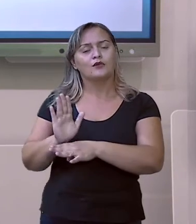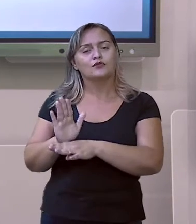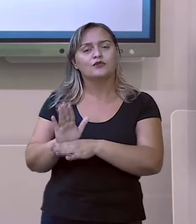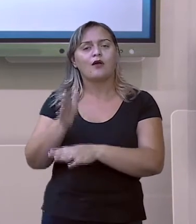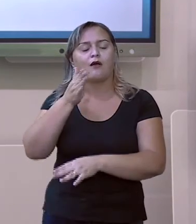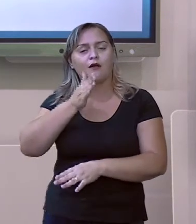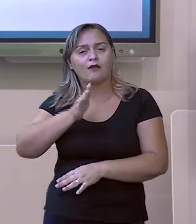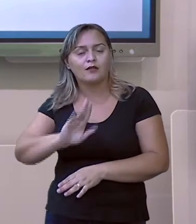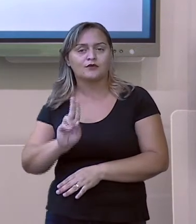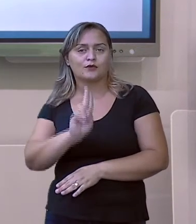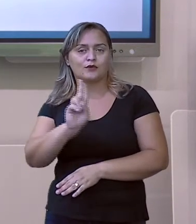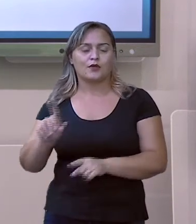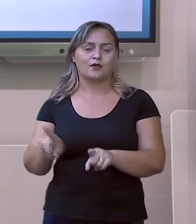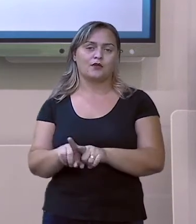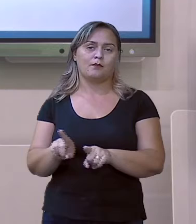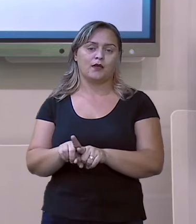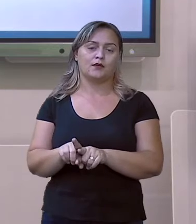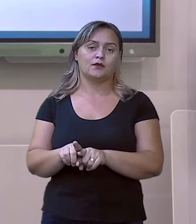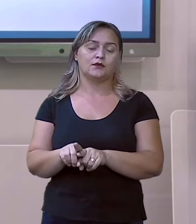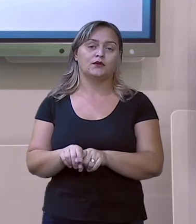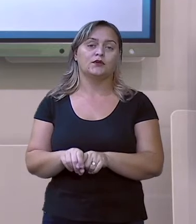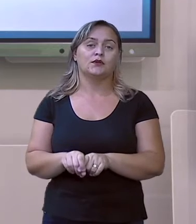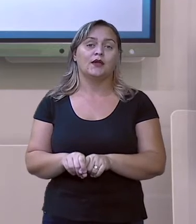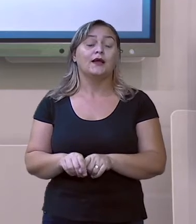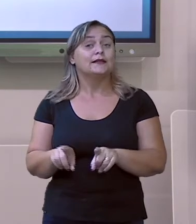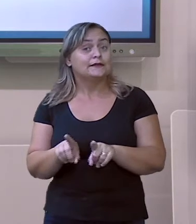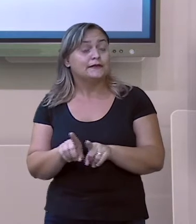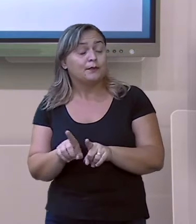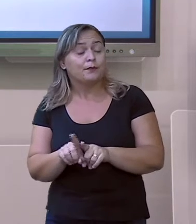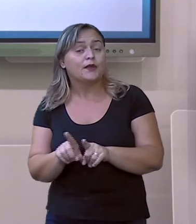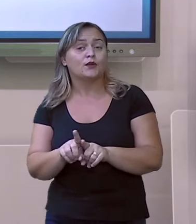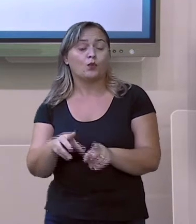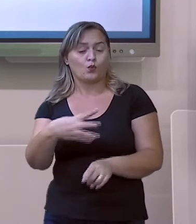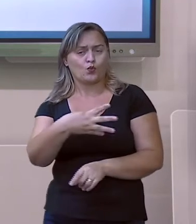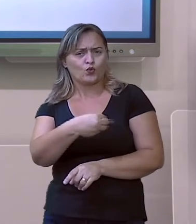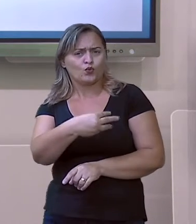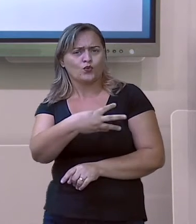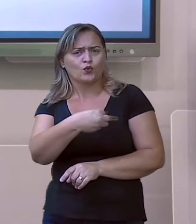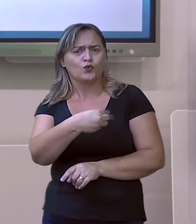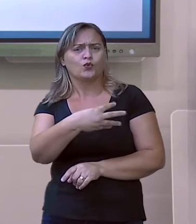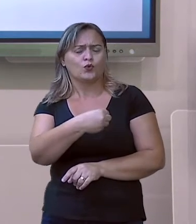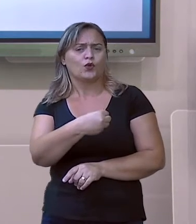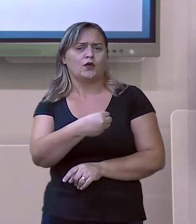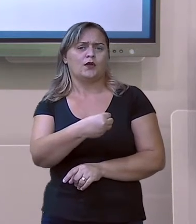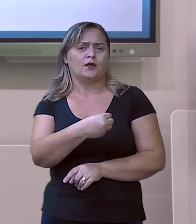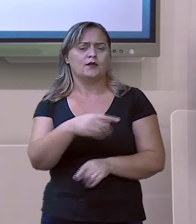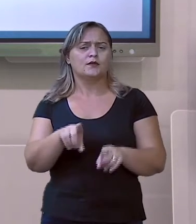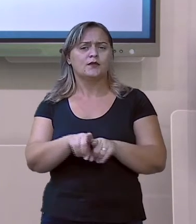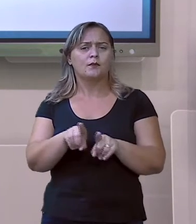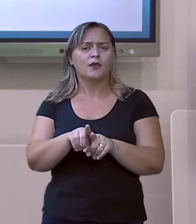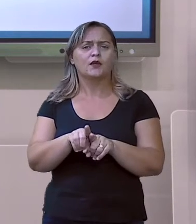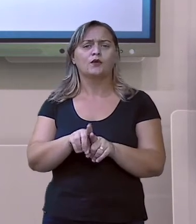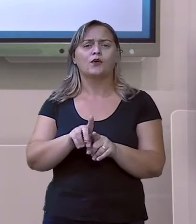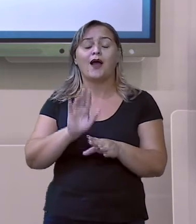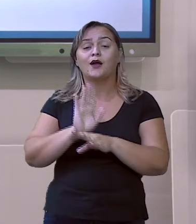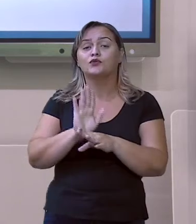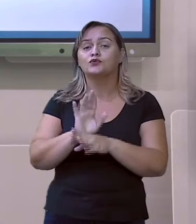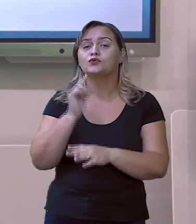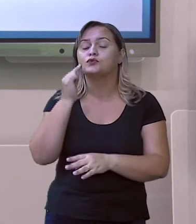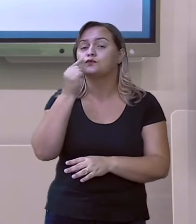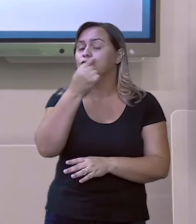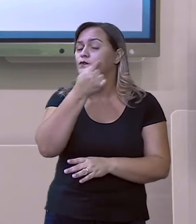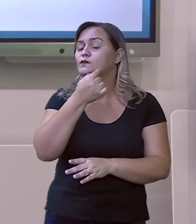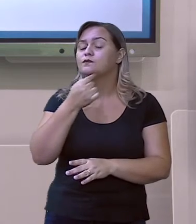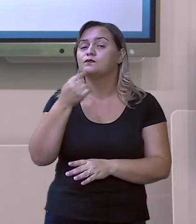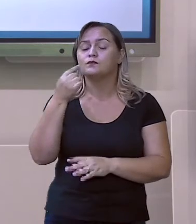que a criança tem muita dificuldade. Por quê? Porque é um esforço muscular muito grande para o bebê e mais ainda para esses